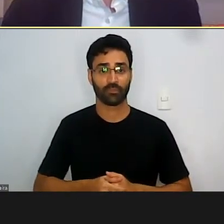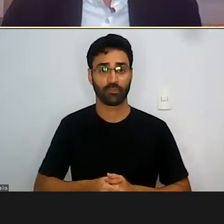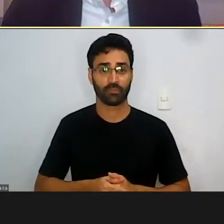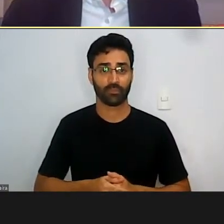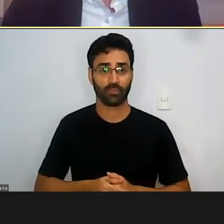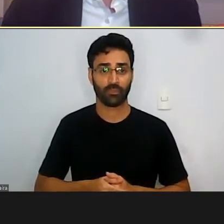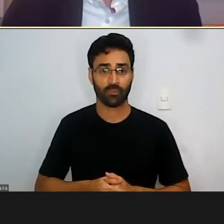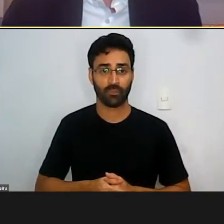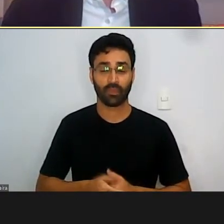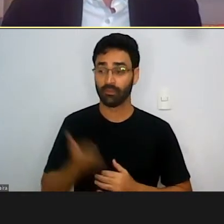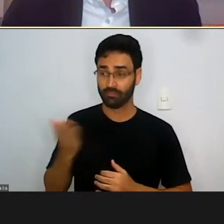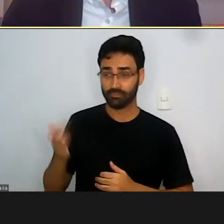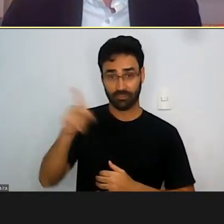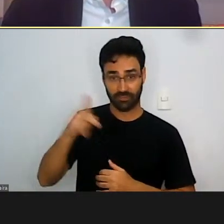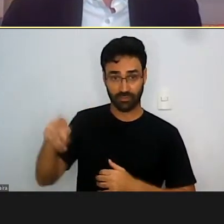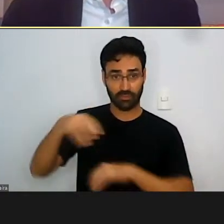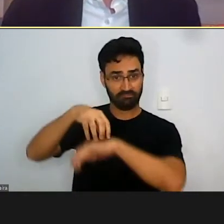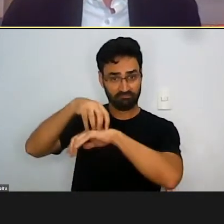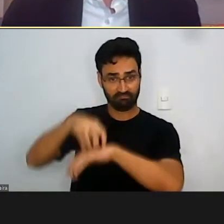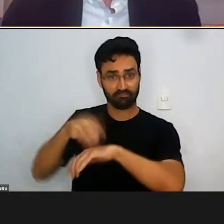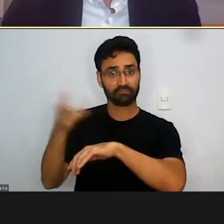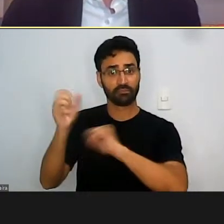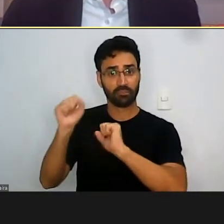Professora Márcia, a palavra é sua.